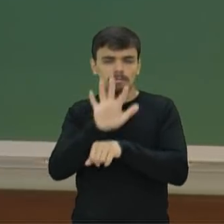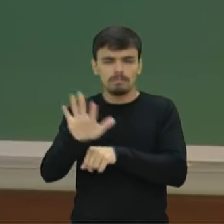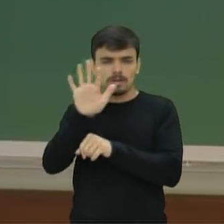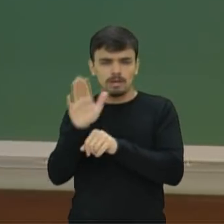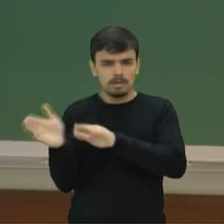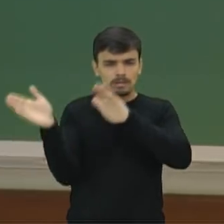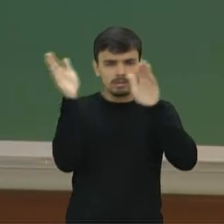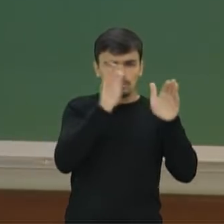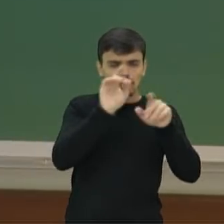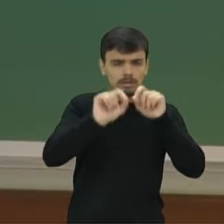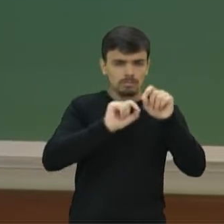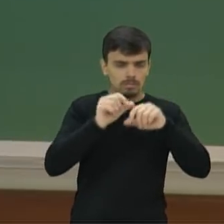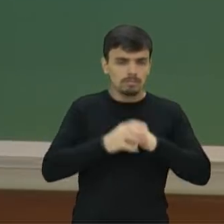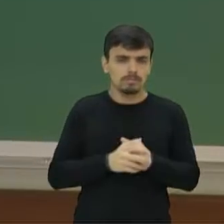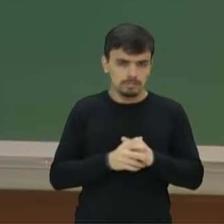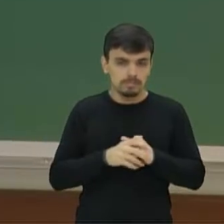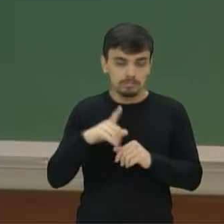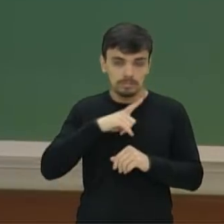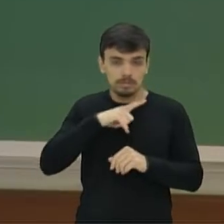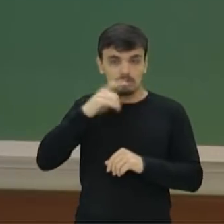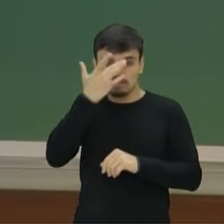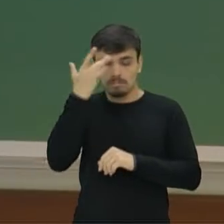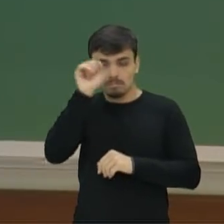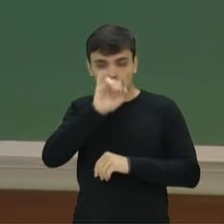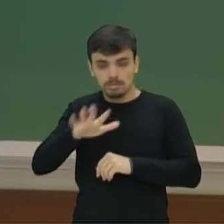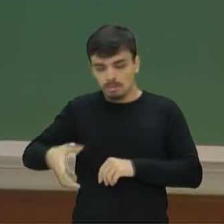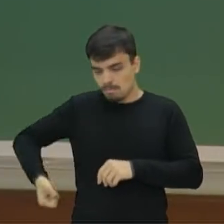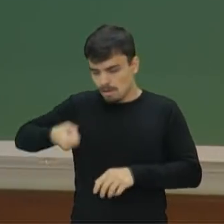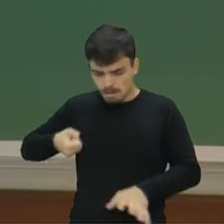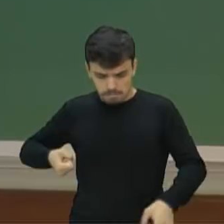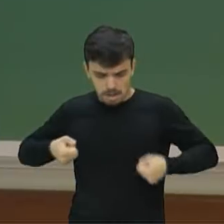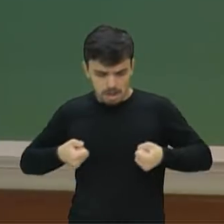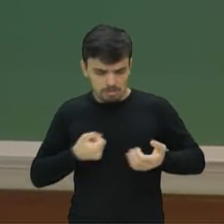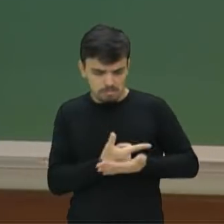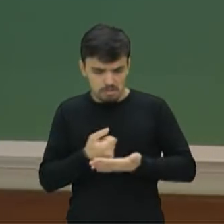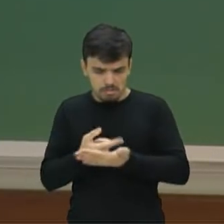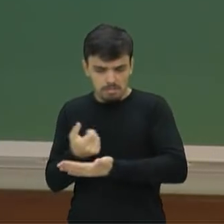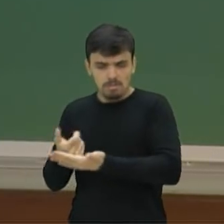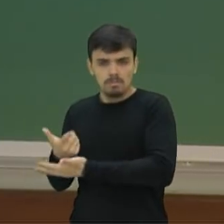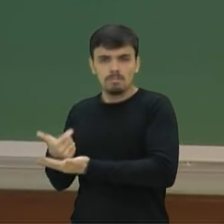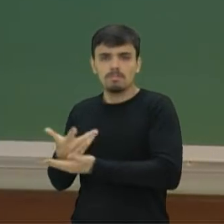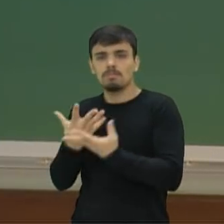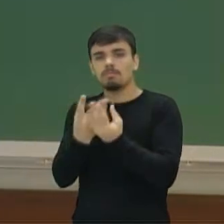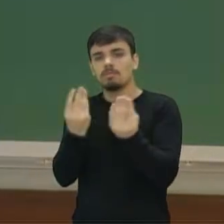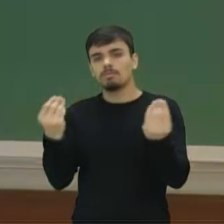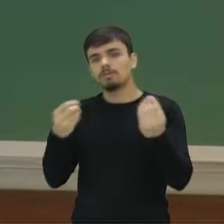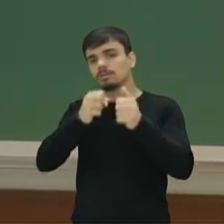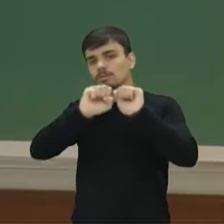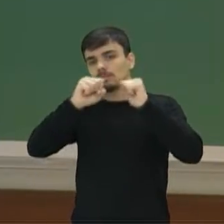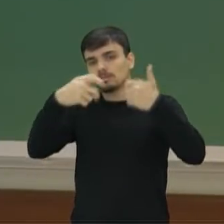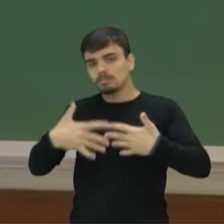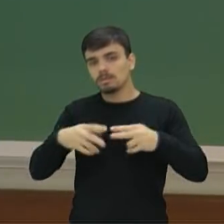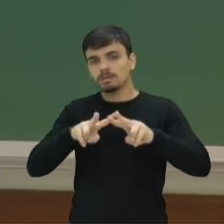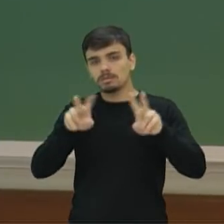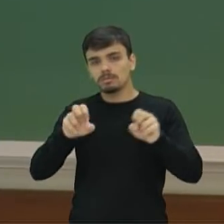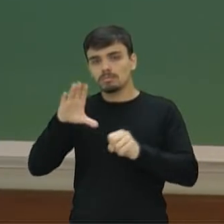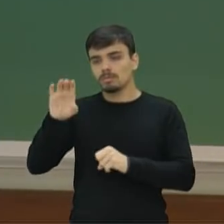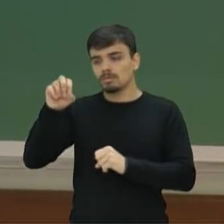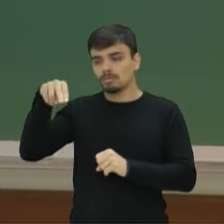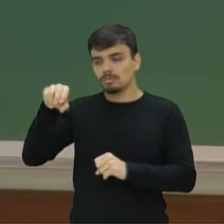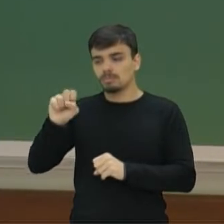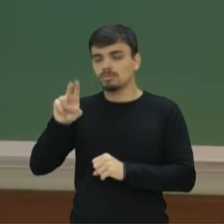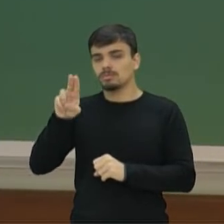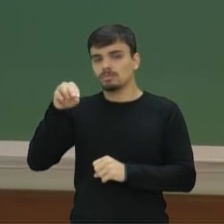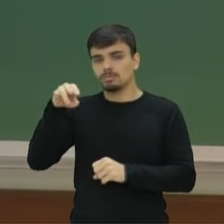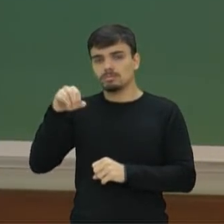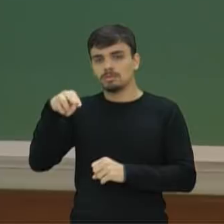lado, de uma pessoa cheia de sacolas, que fez um monte de compras. Então, quando estamos falando em consumismo, a gente tem que